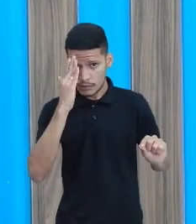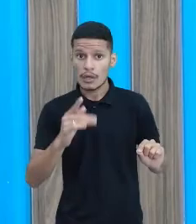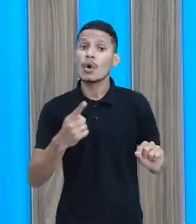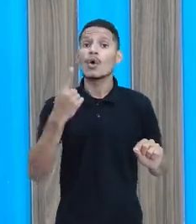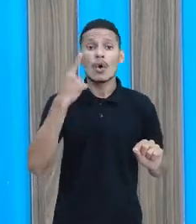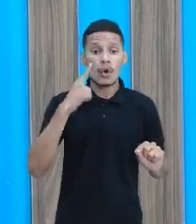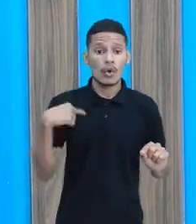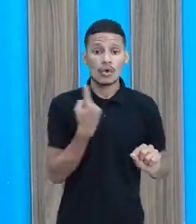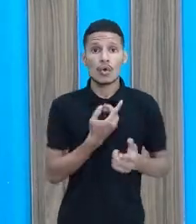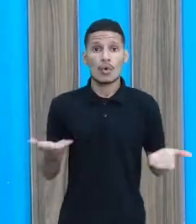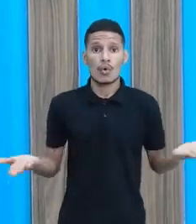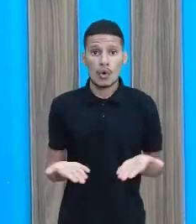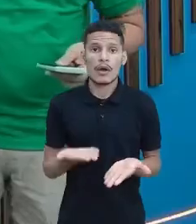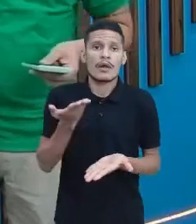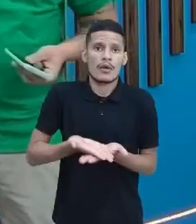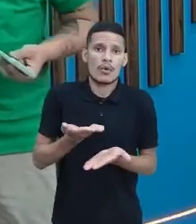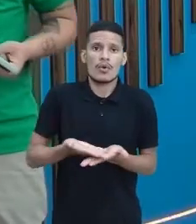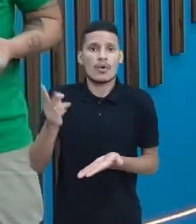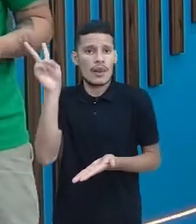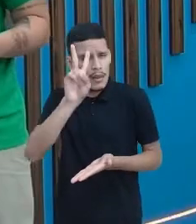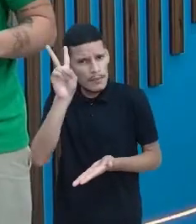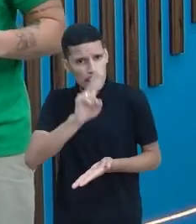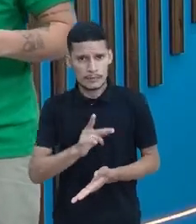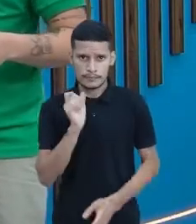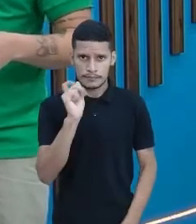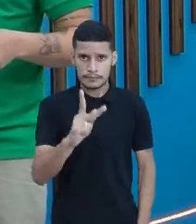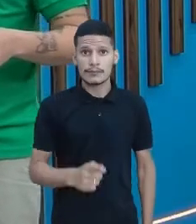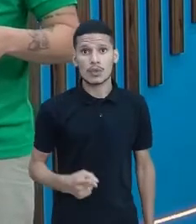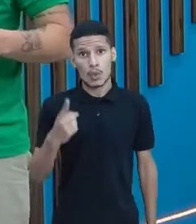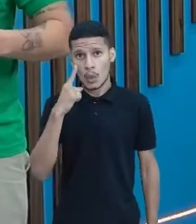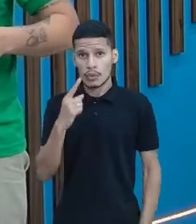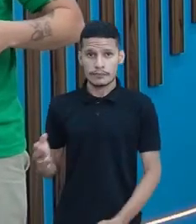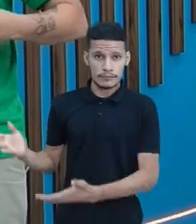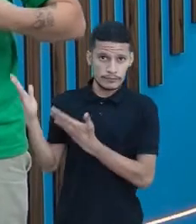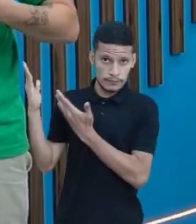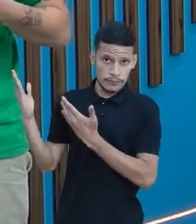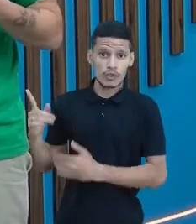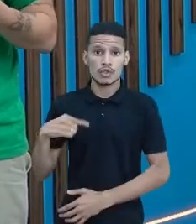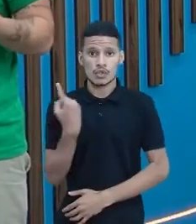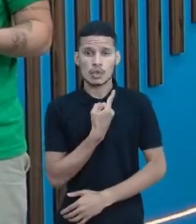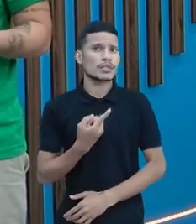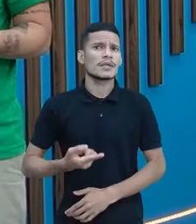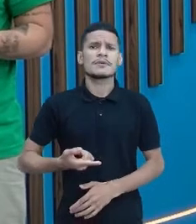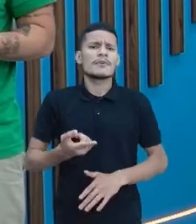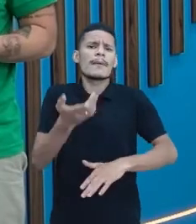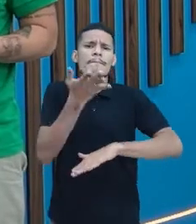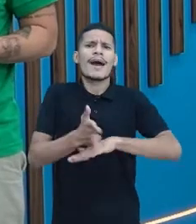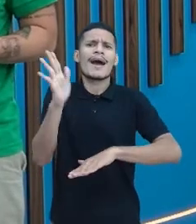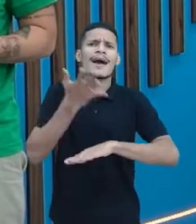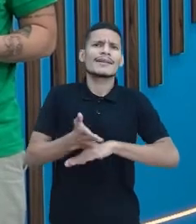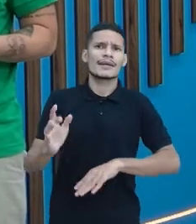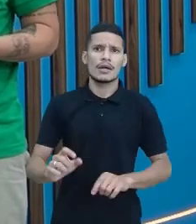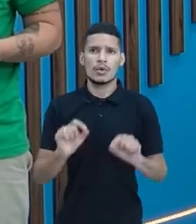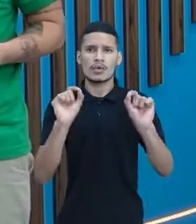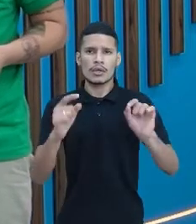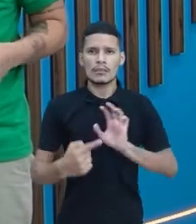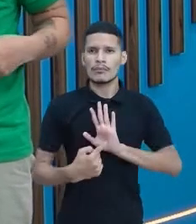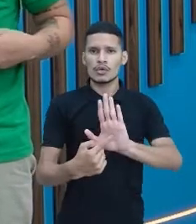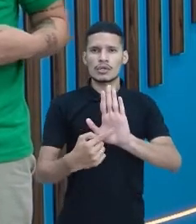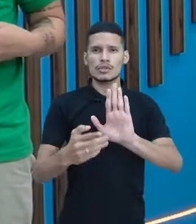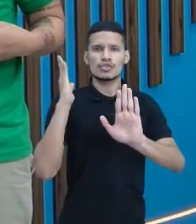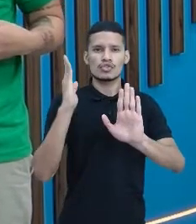tentar relembrar isso daí. Então, vamos lá. A gente fez o seguinte, a gente fez de uma maneira prática, né? Então, o que eu estou mostrando